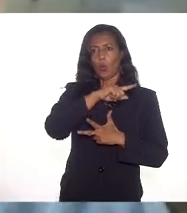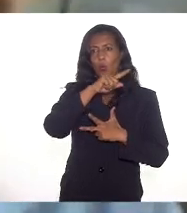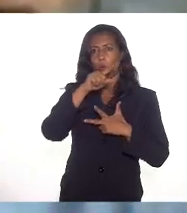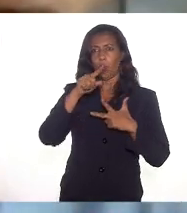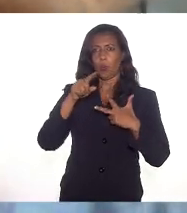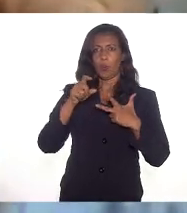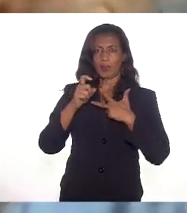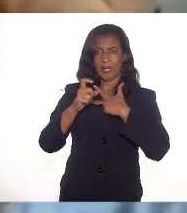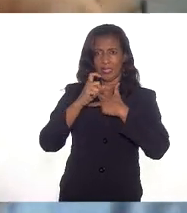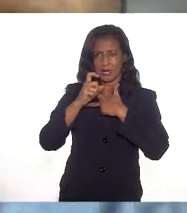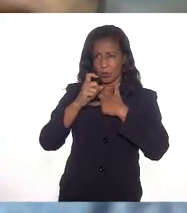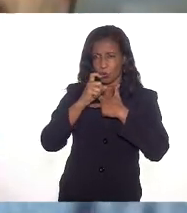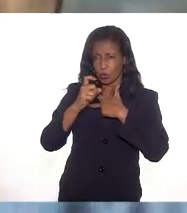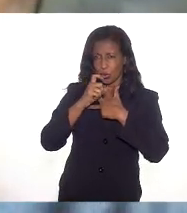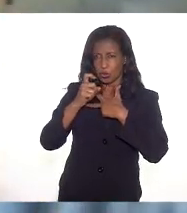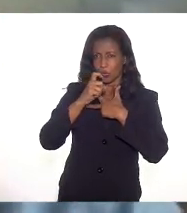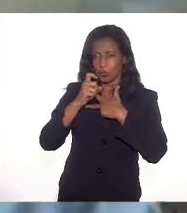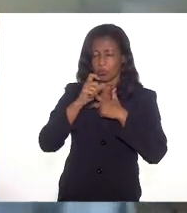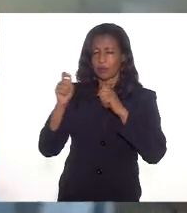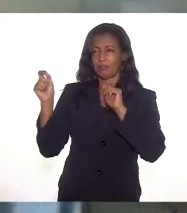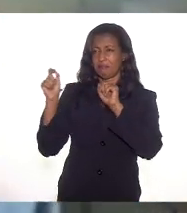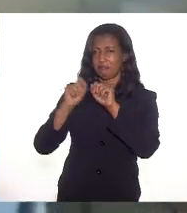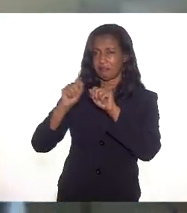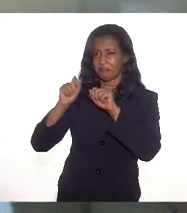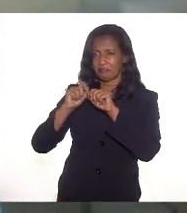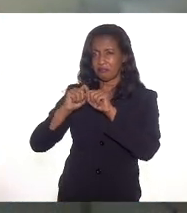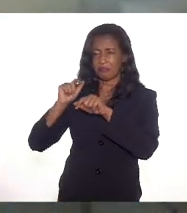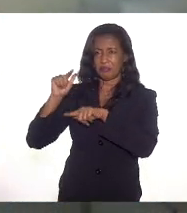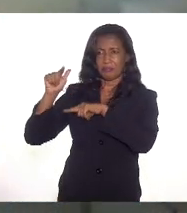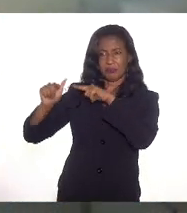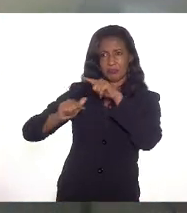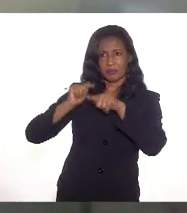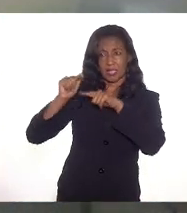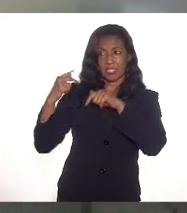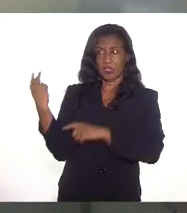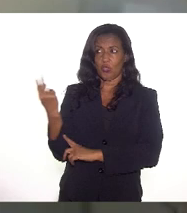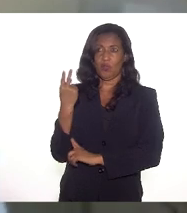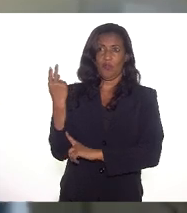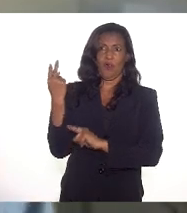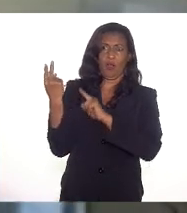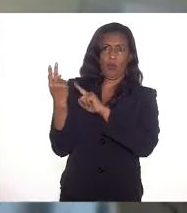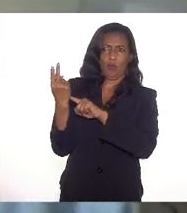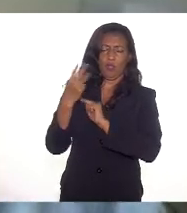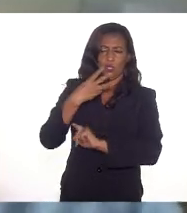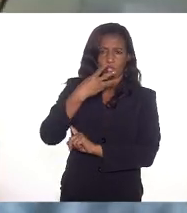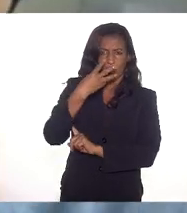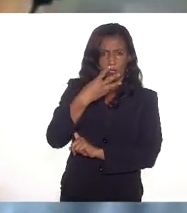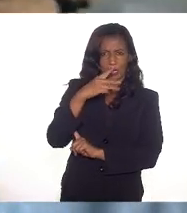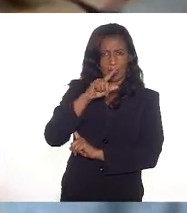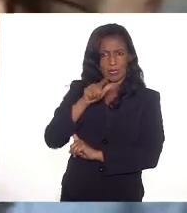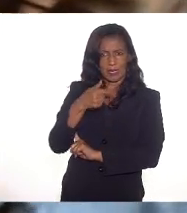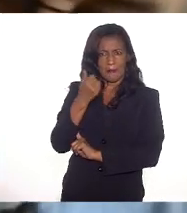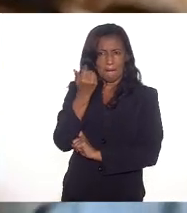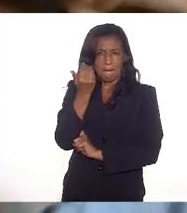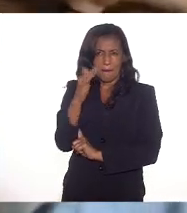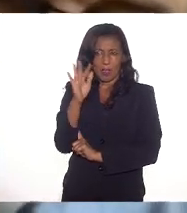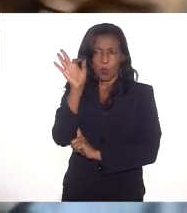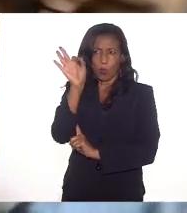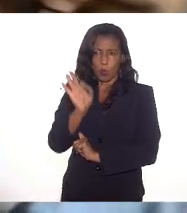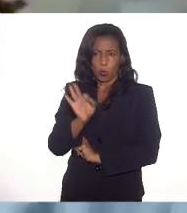as suas projeções, né, esses valores de 3,5% para o IPCA